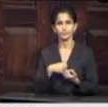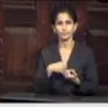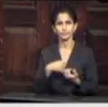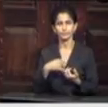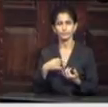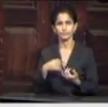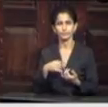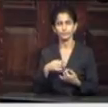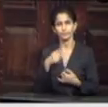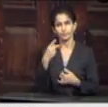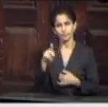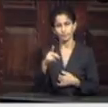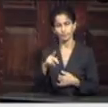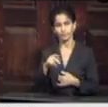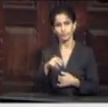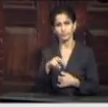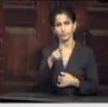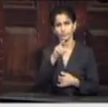senhora enfermeira Rejane,